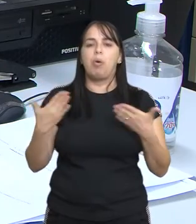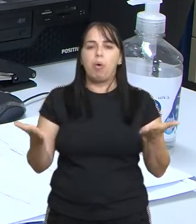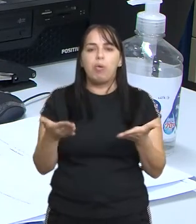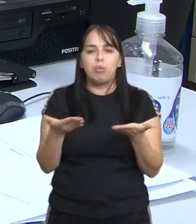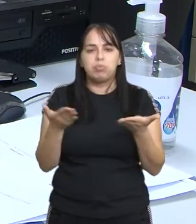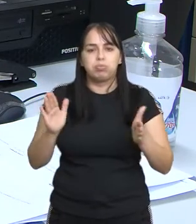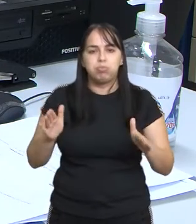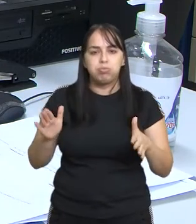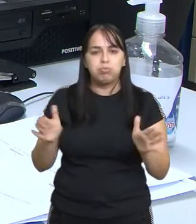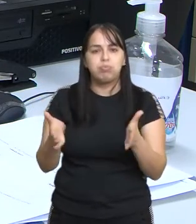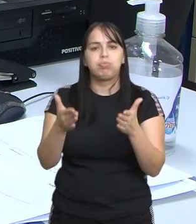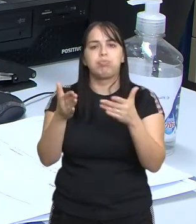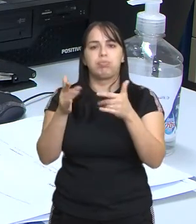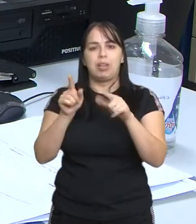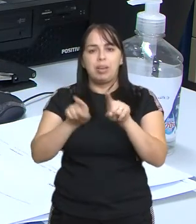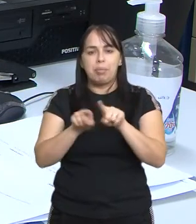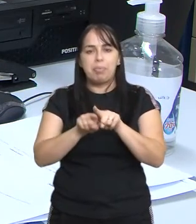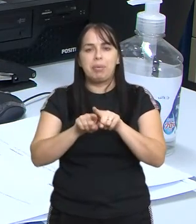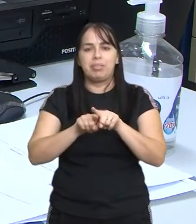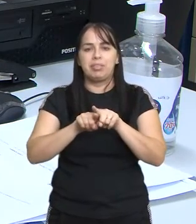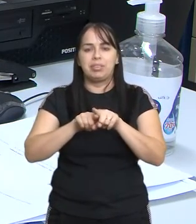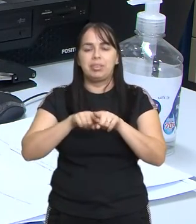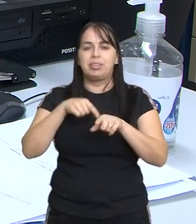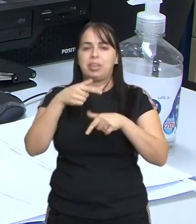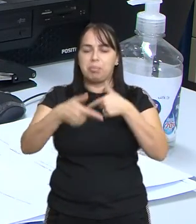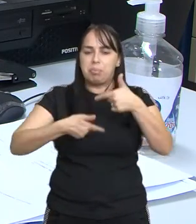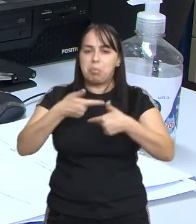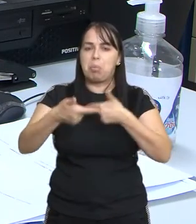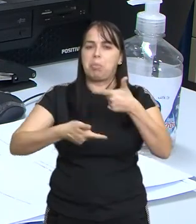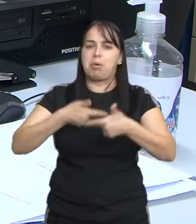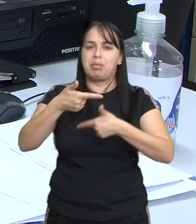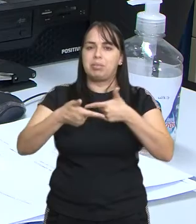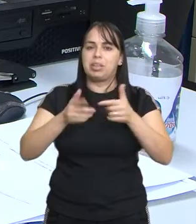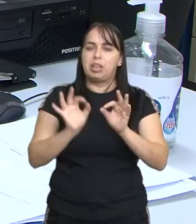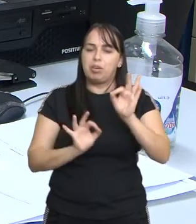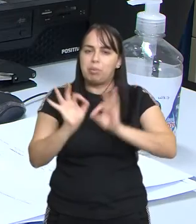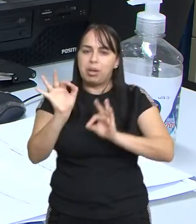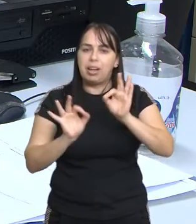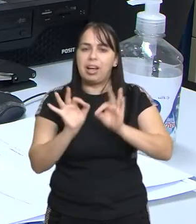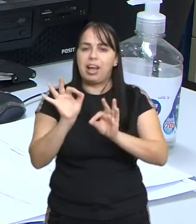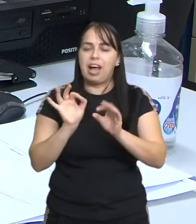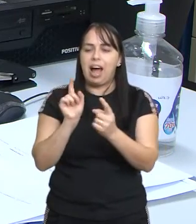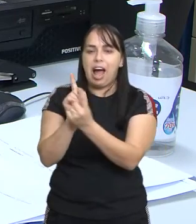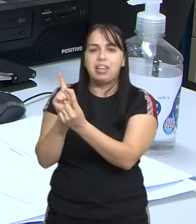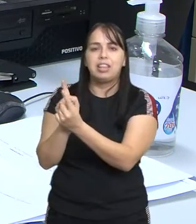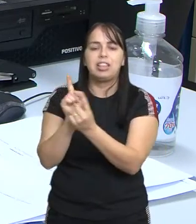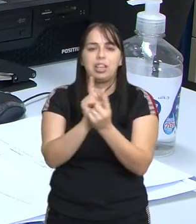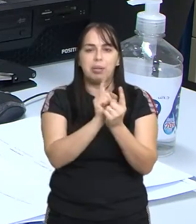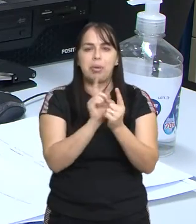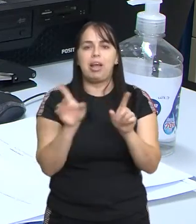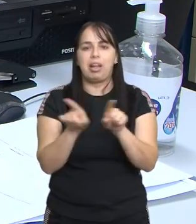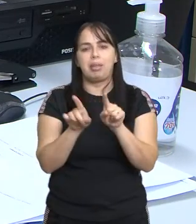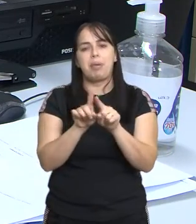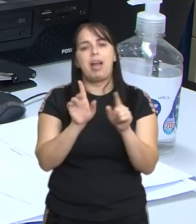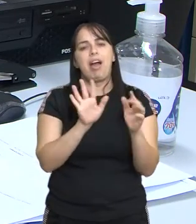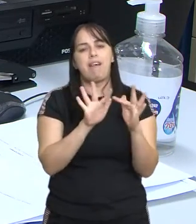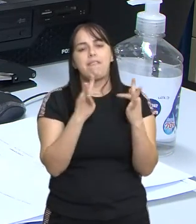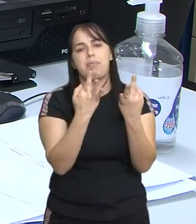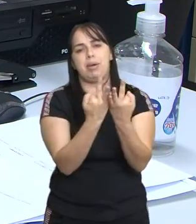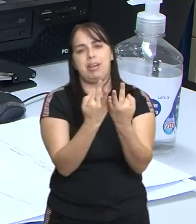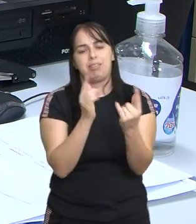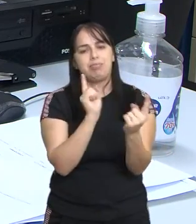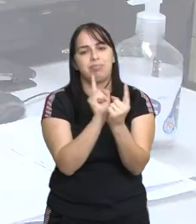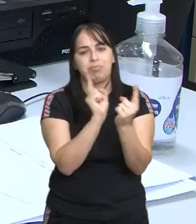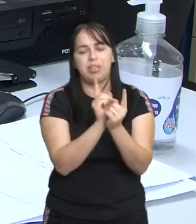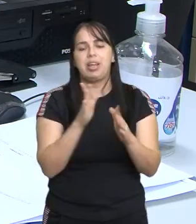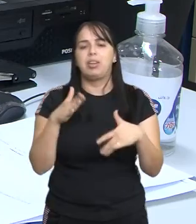que a administração pública de São José e outras que podem seguir o exemplo da nossa cidade possa estar preparada para que possa atender essas pessoas e